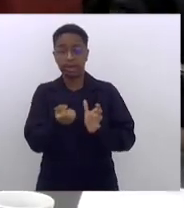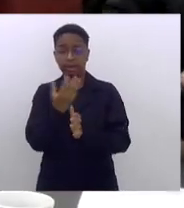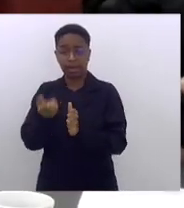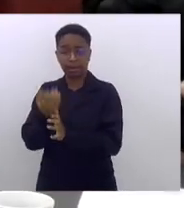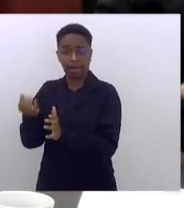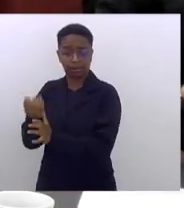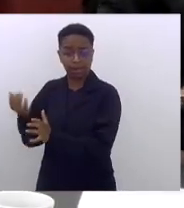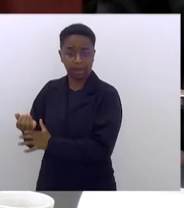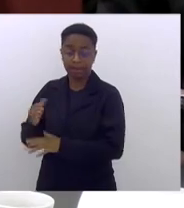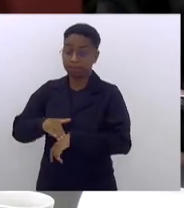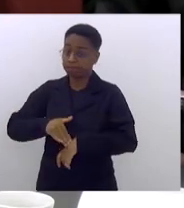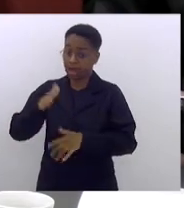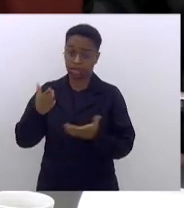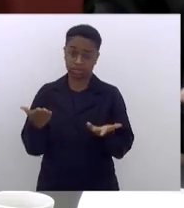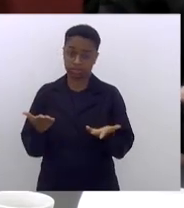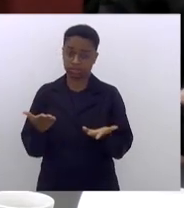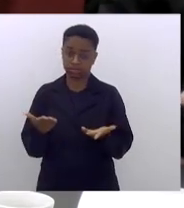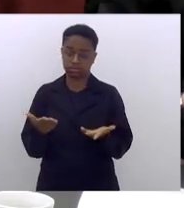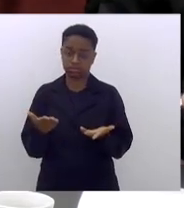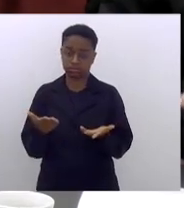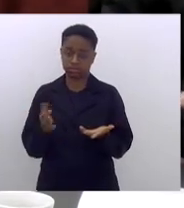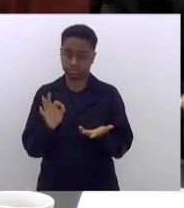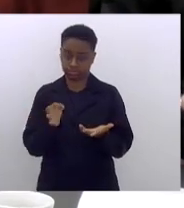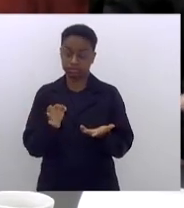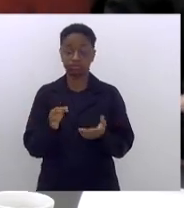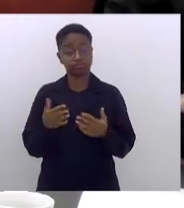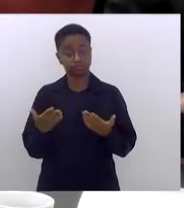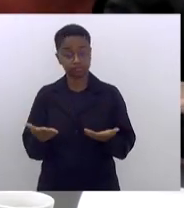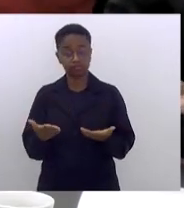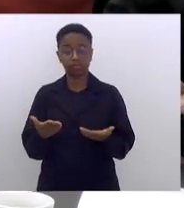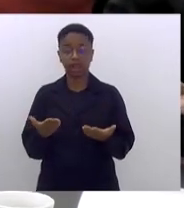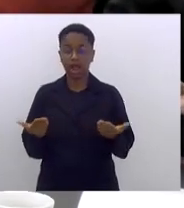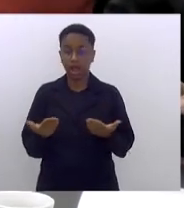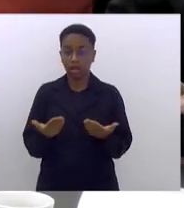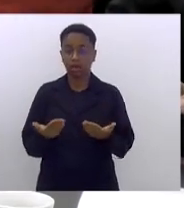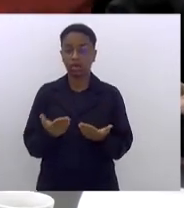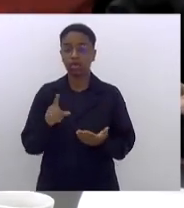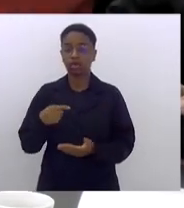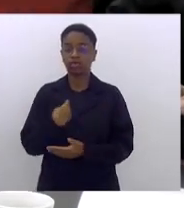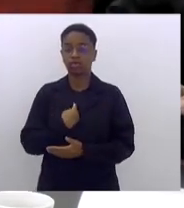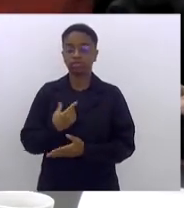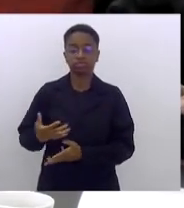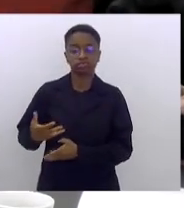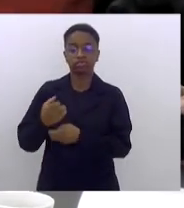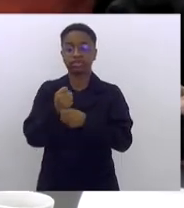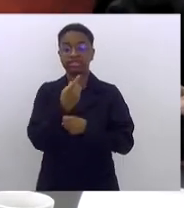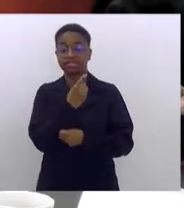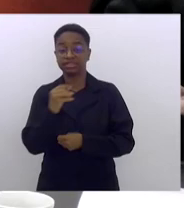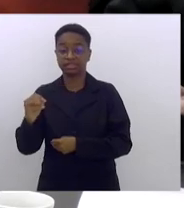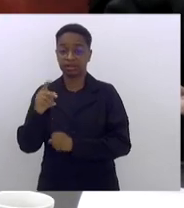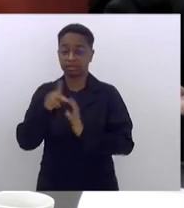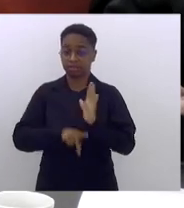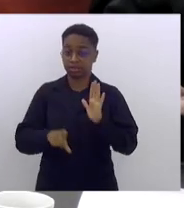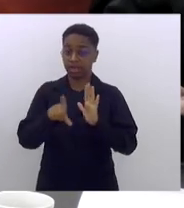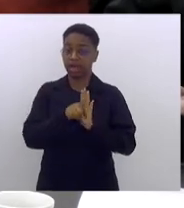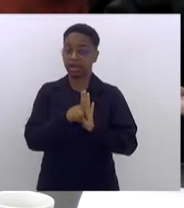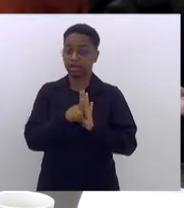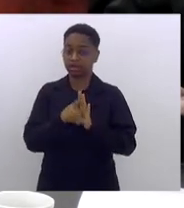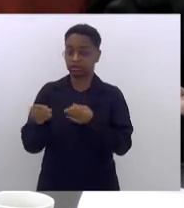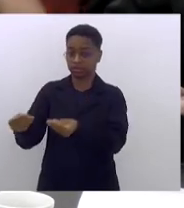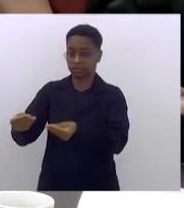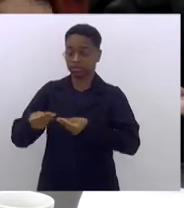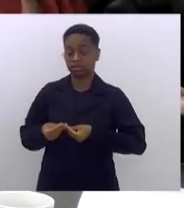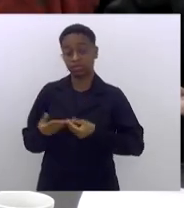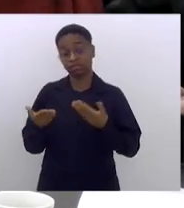legislativa um pouco maior, né? A gente bateu agora 100 PLs apresentados, né? Então, assim, que